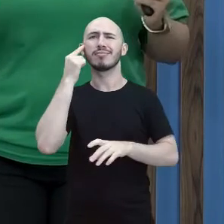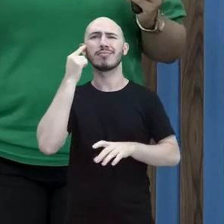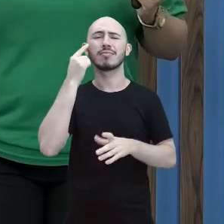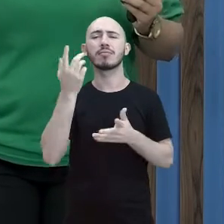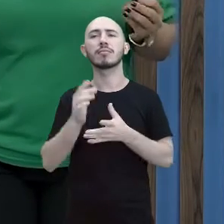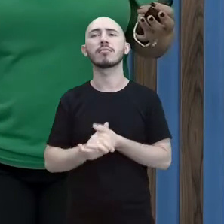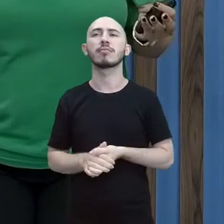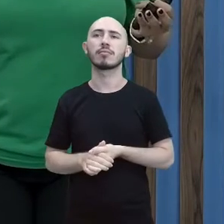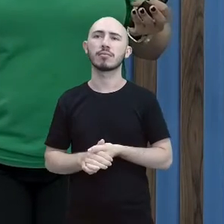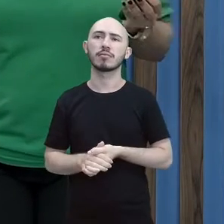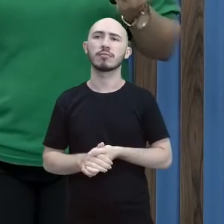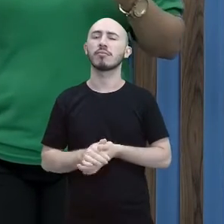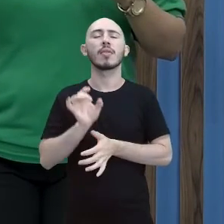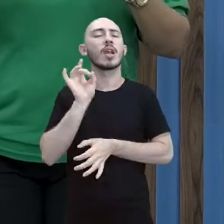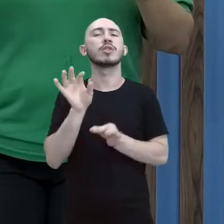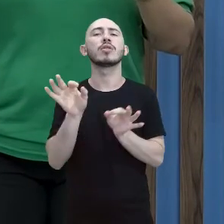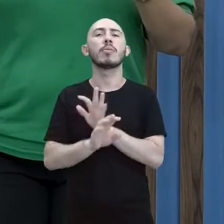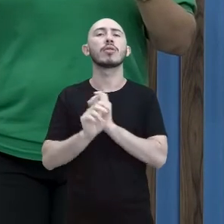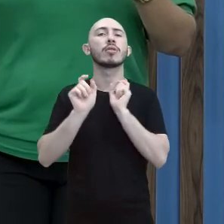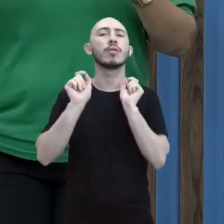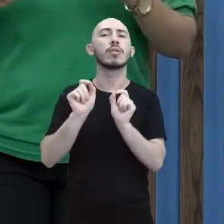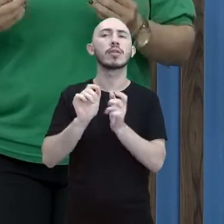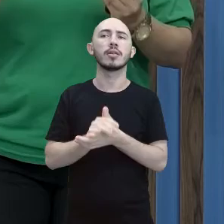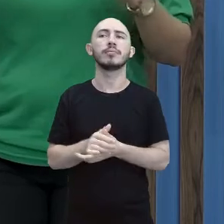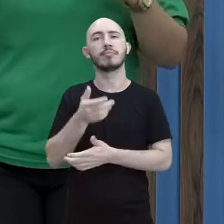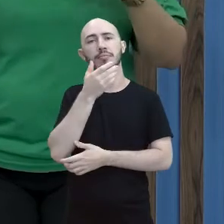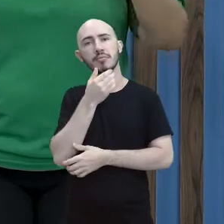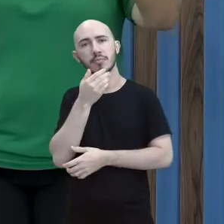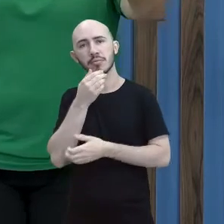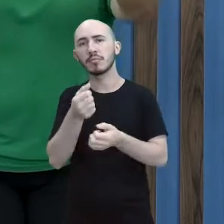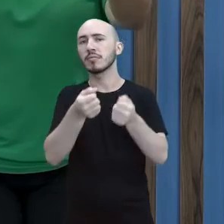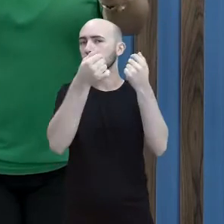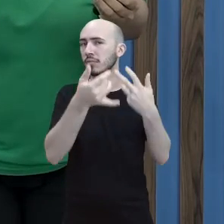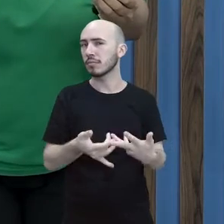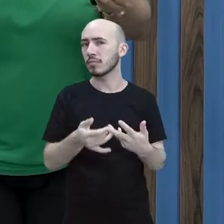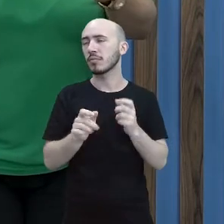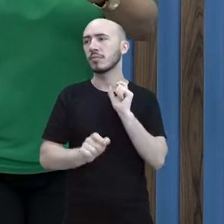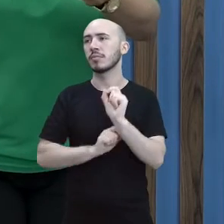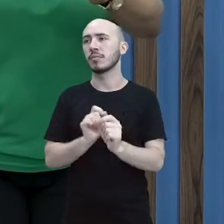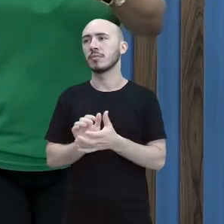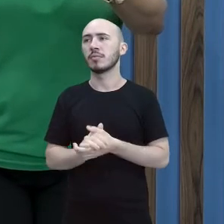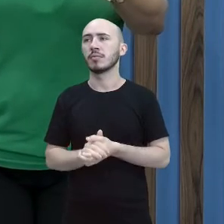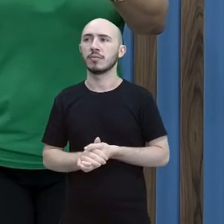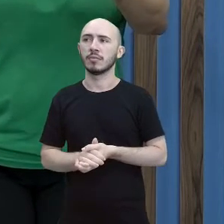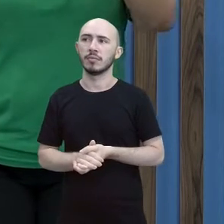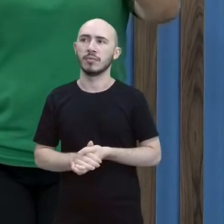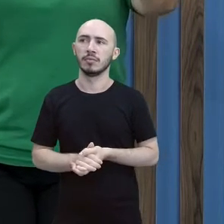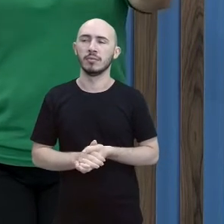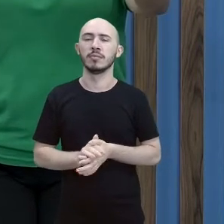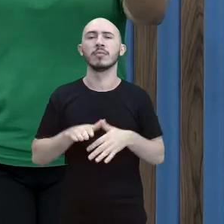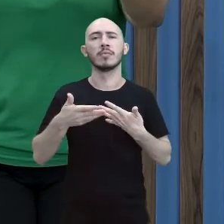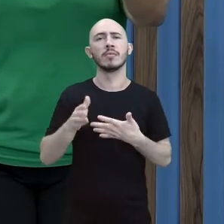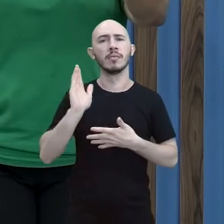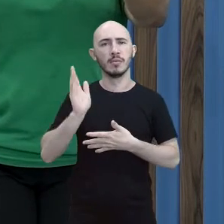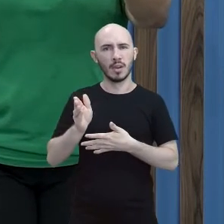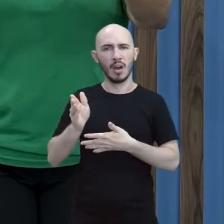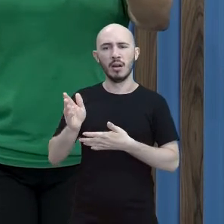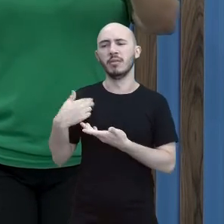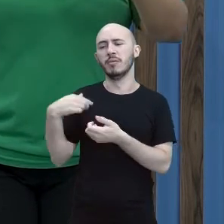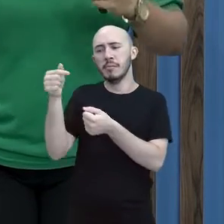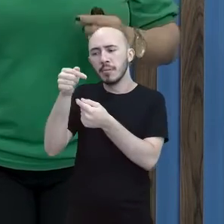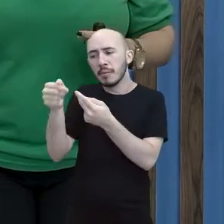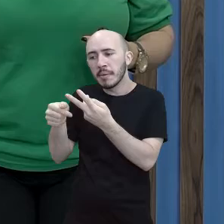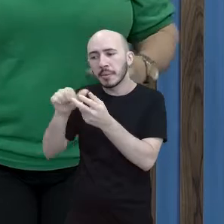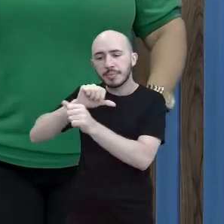confuso. É só isso, gente, ó. Ele está dizendo que a substância, a segunda substância, né, depois de haver uma transformação